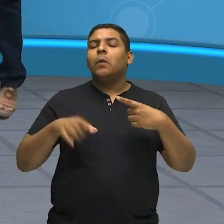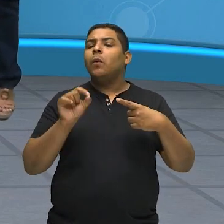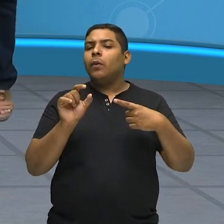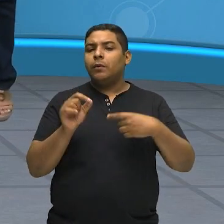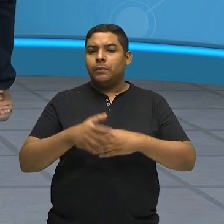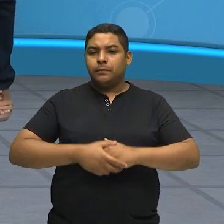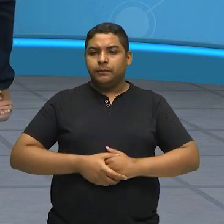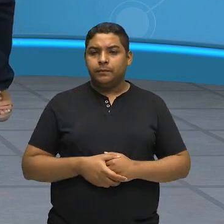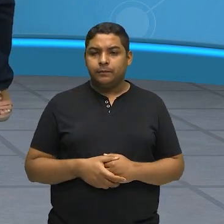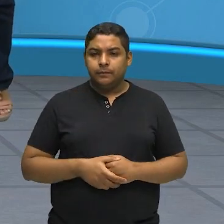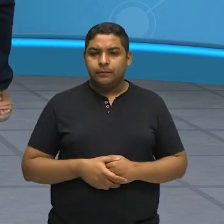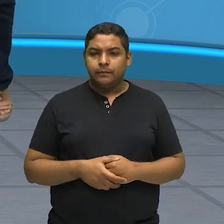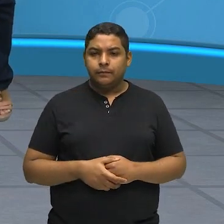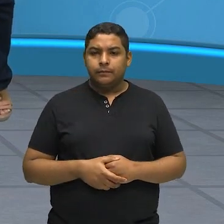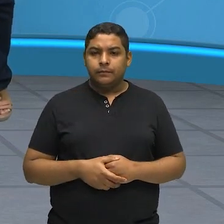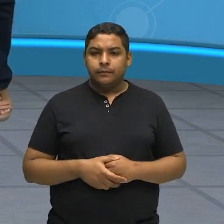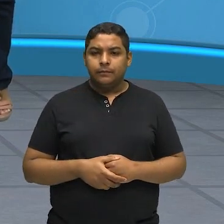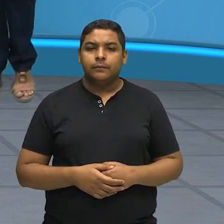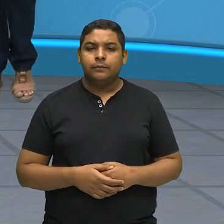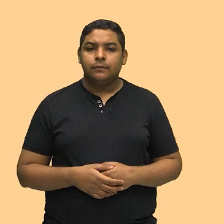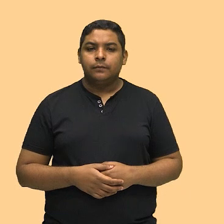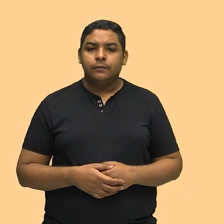da linha. Então, vamos a um pequeno vídeo.